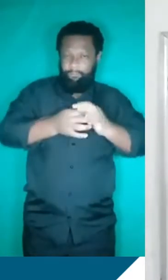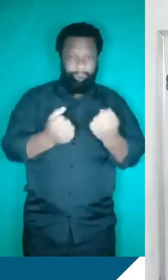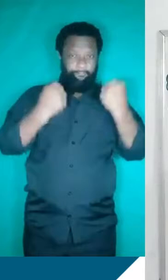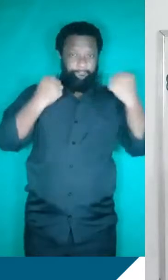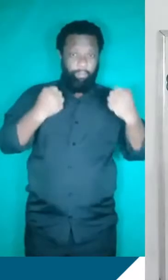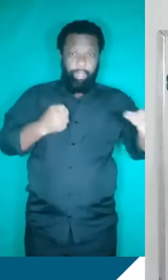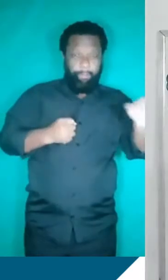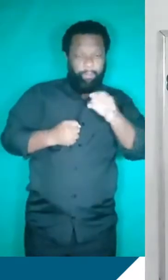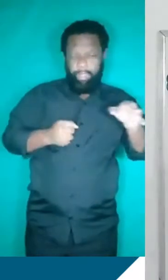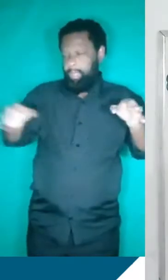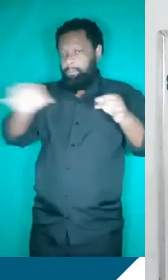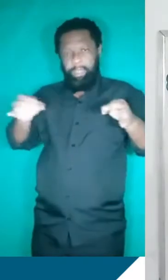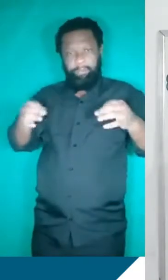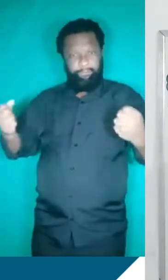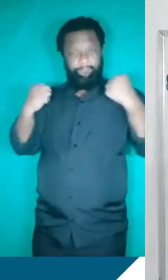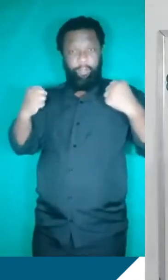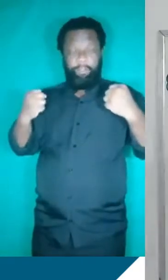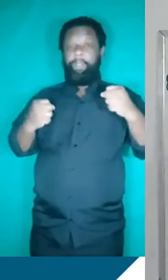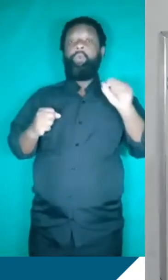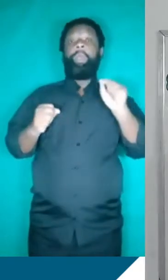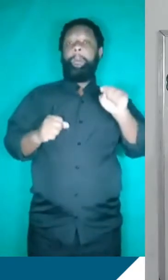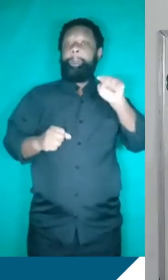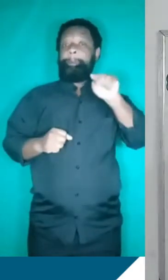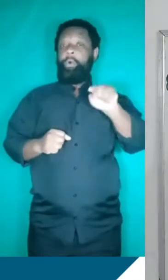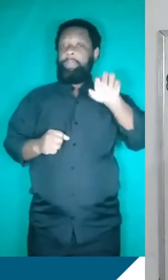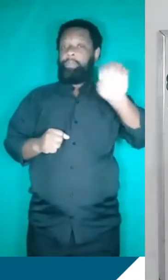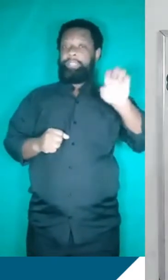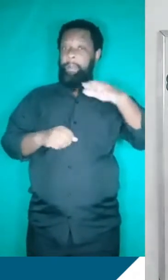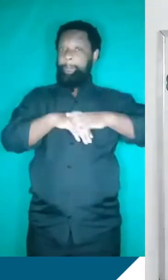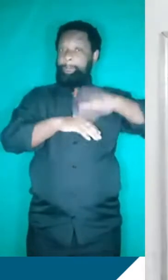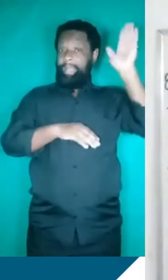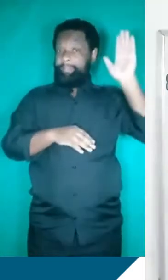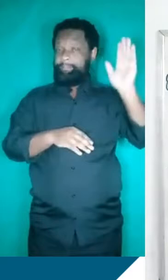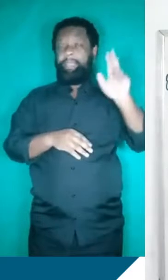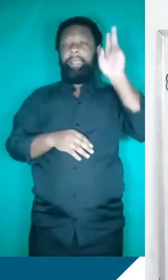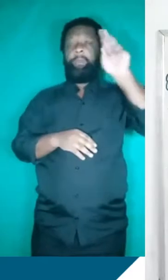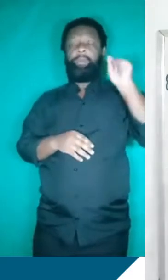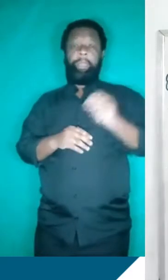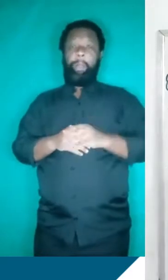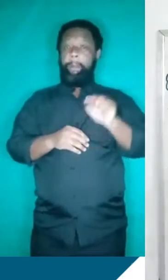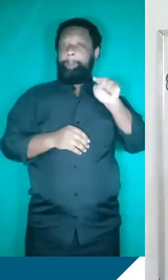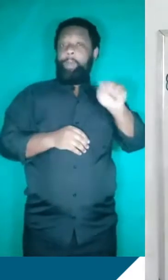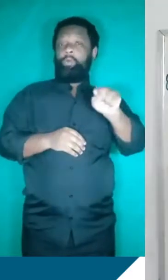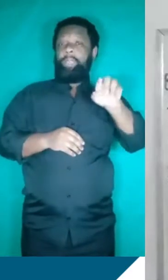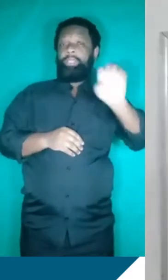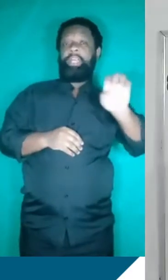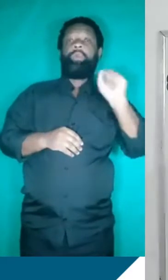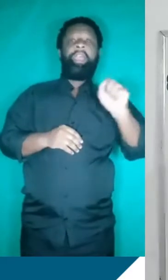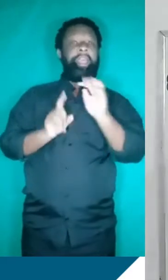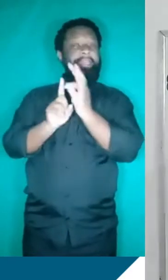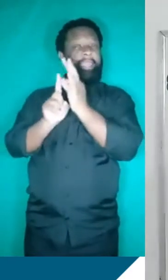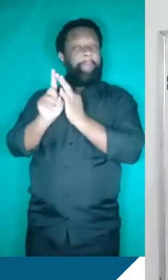que se estabelece entre as moléculas, maior será o ponto de ebulição. Então vamos lembrar do seguinte, que ponto de ebulição é a